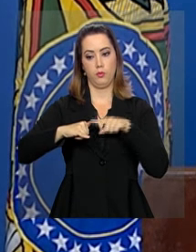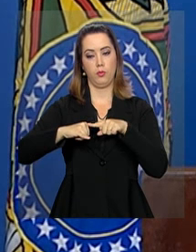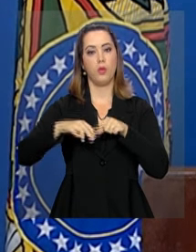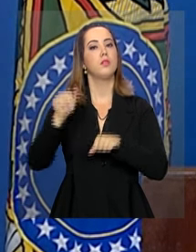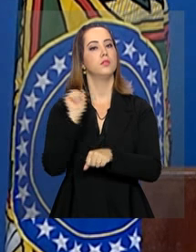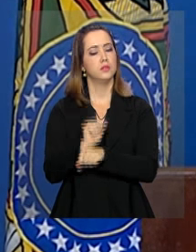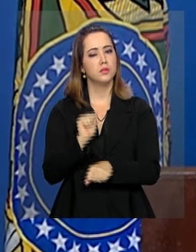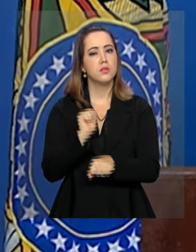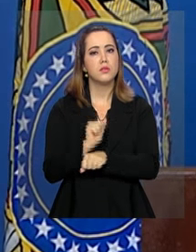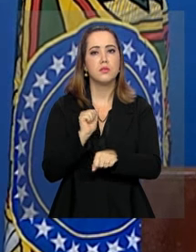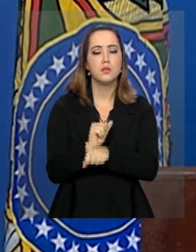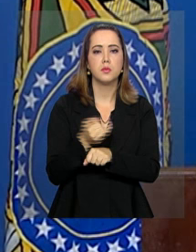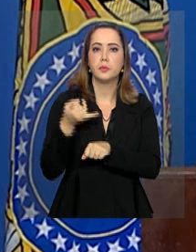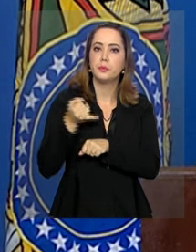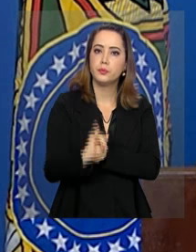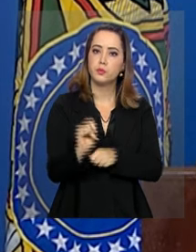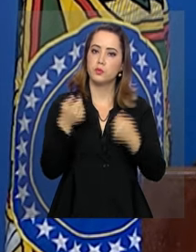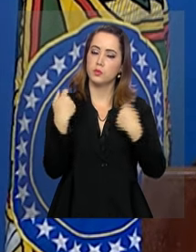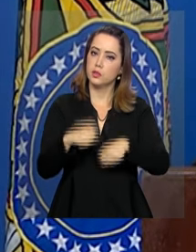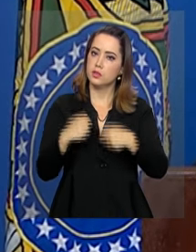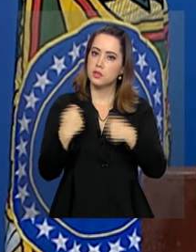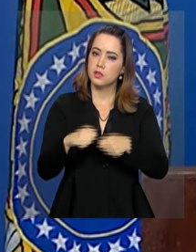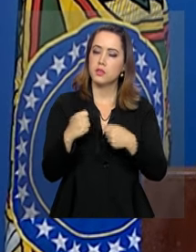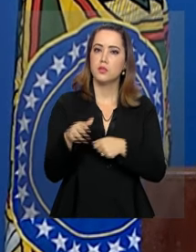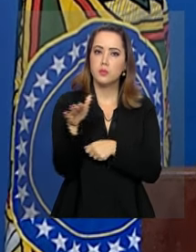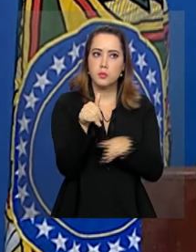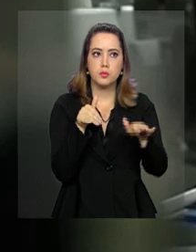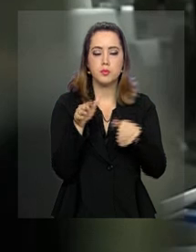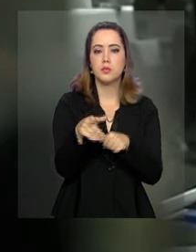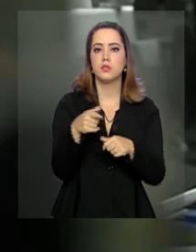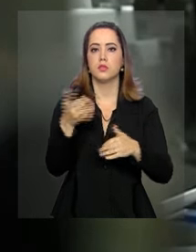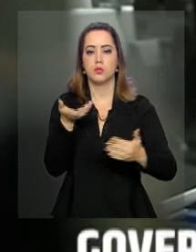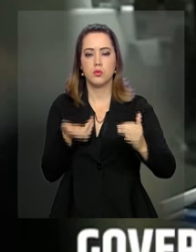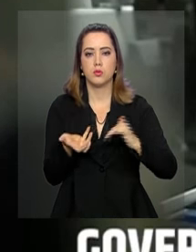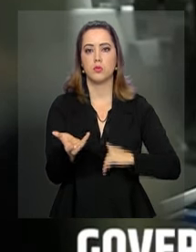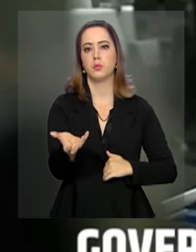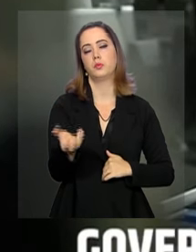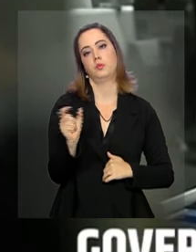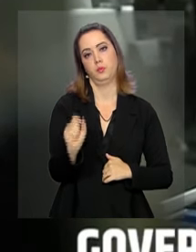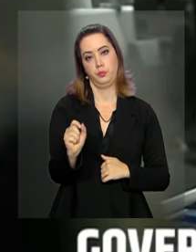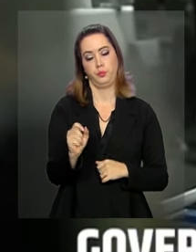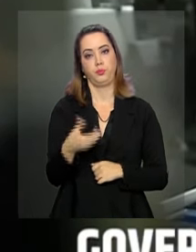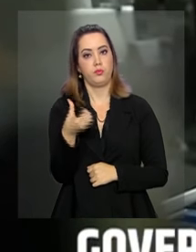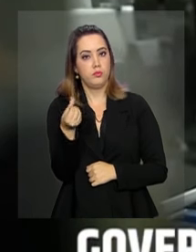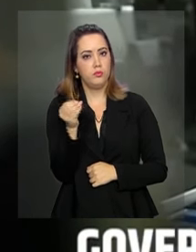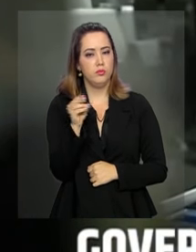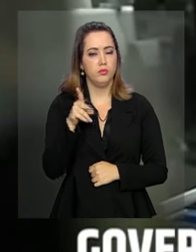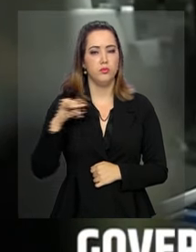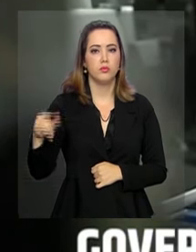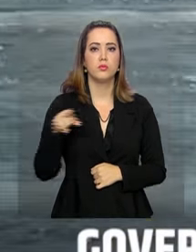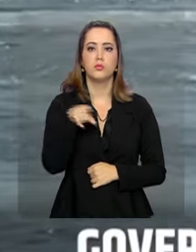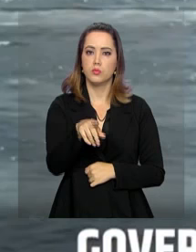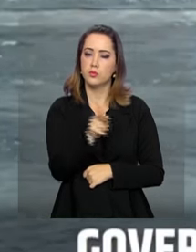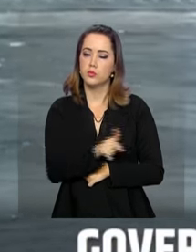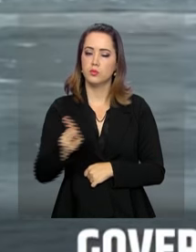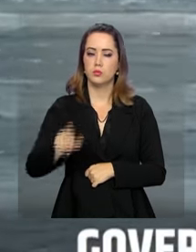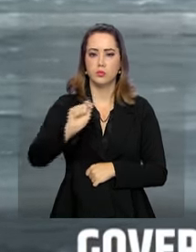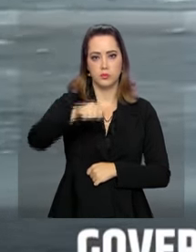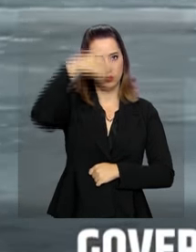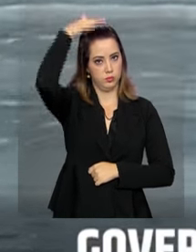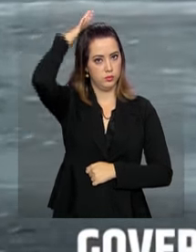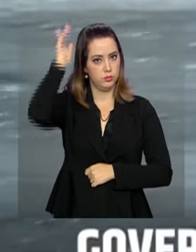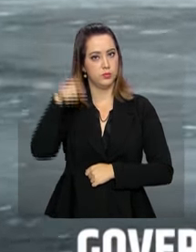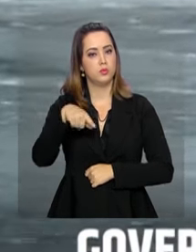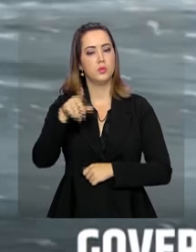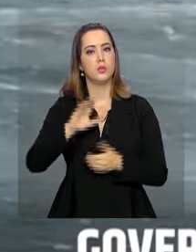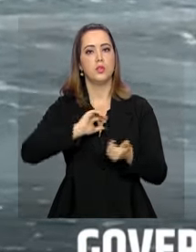à disposição para qualquer chamado. Nos 60 dias da gestão Temer, as Olimpíadas do Rio de Janeiro